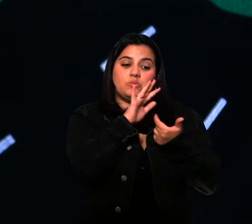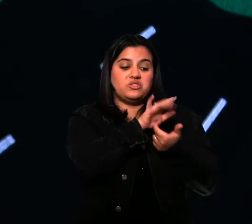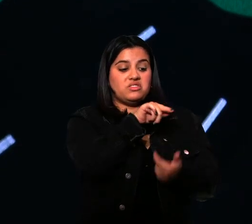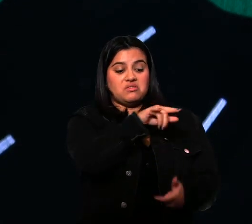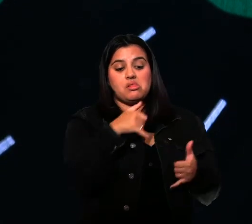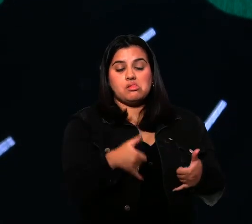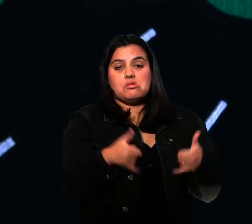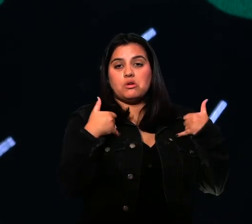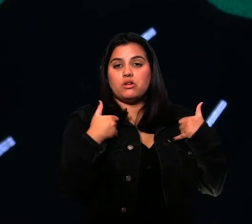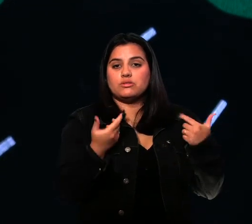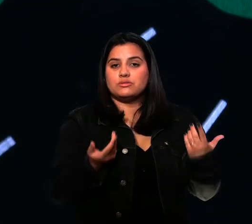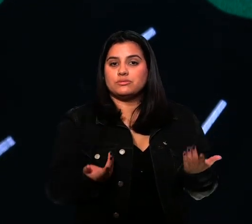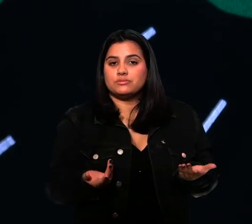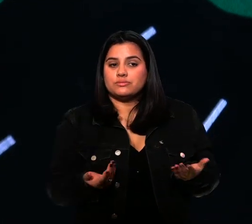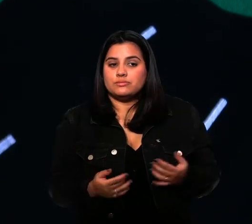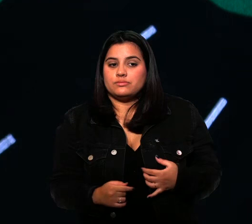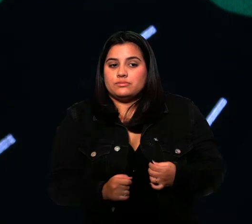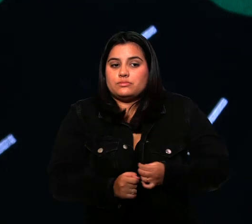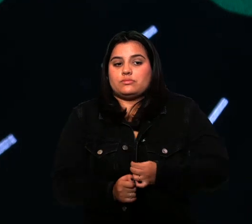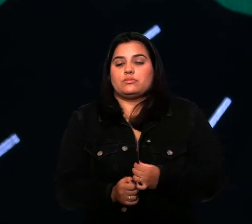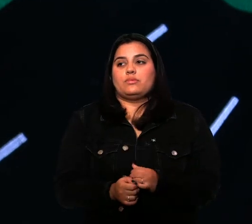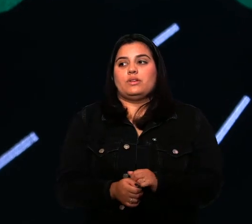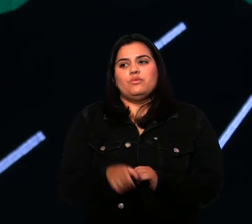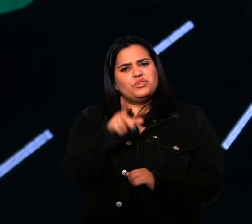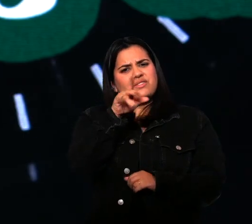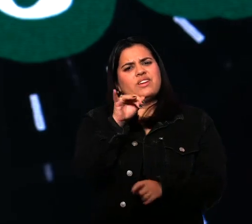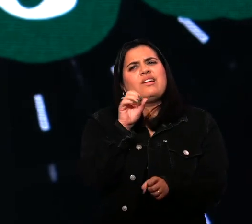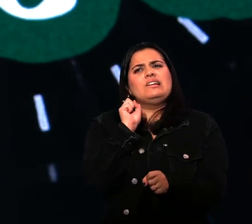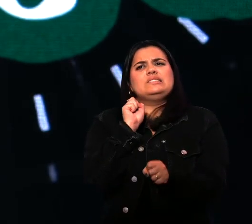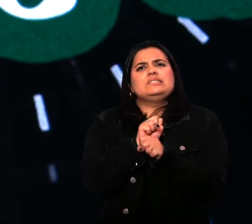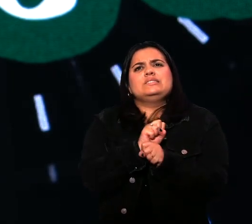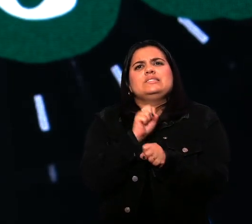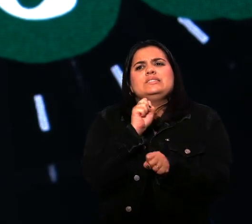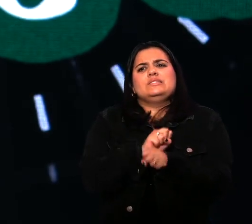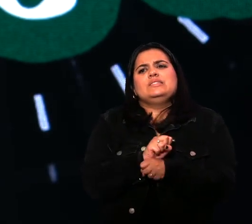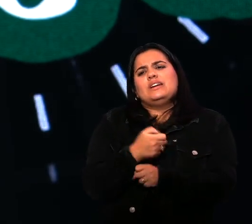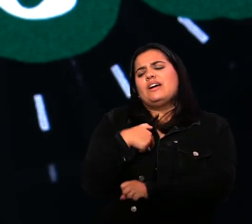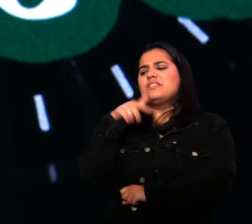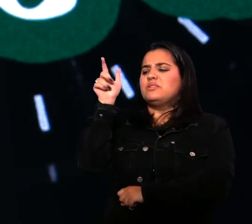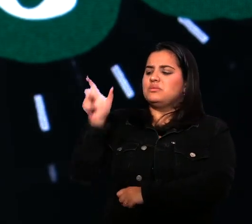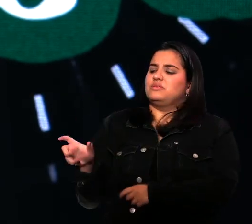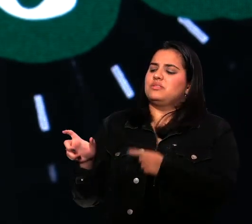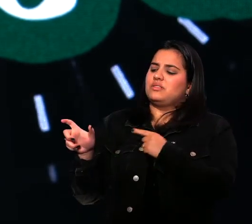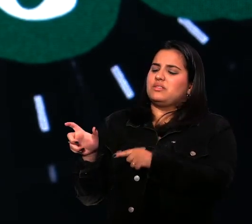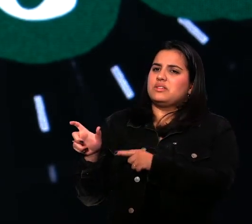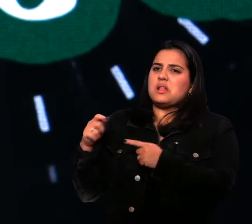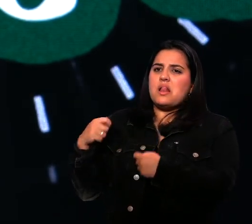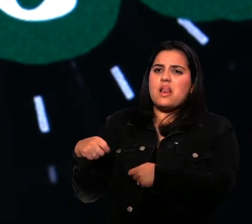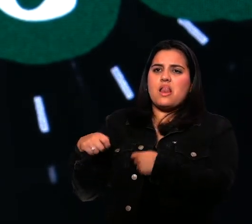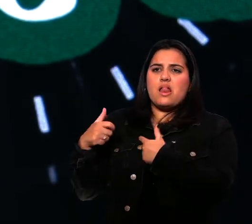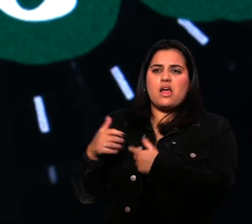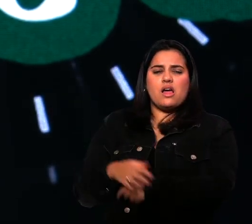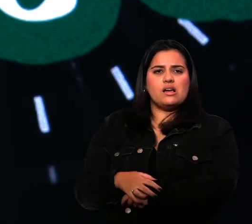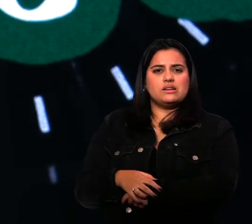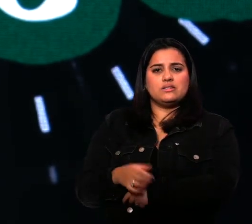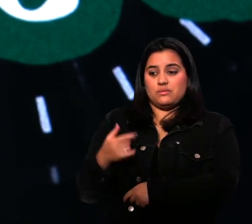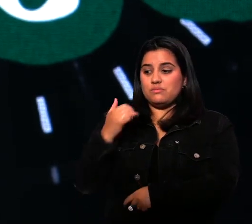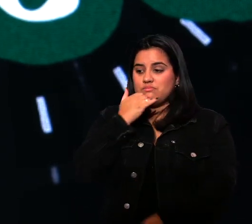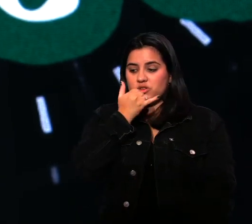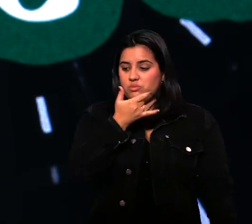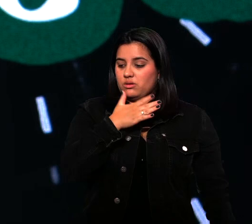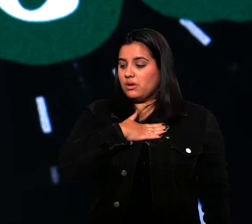orgulhoso. E se você vai continuar esperando o resto da vida, aquele irmão que te ofendeu, que te causou algum mal, vim pedir perdão para